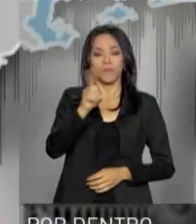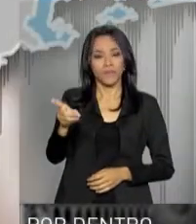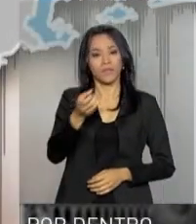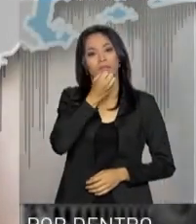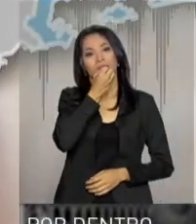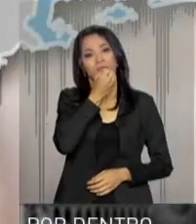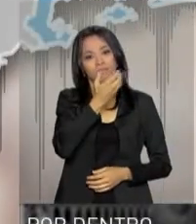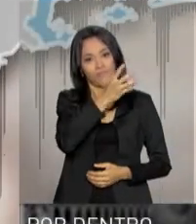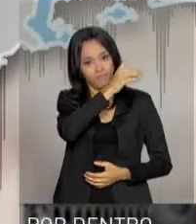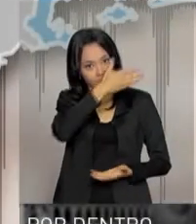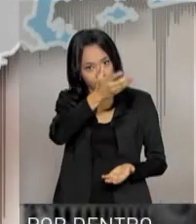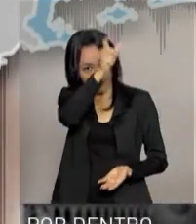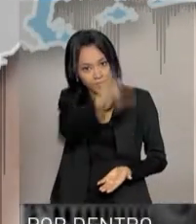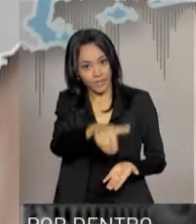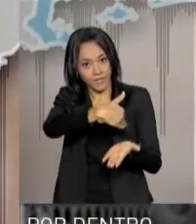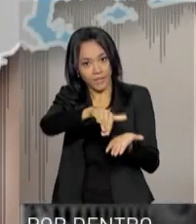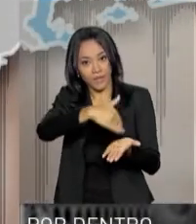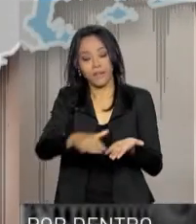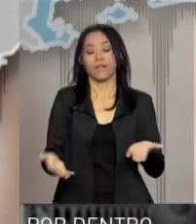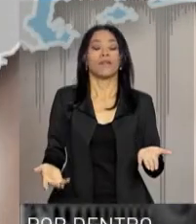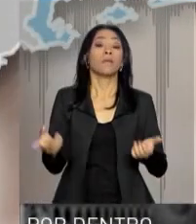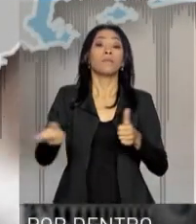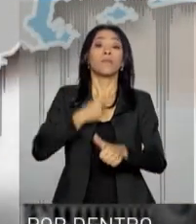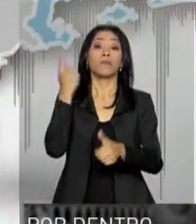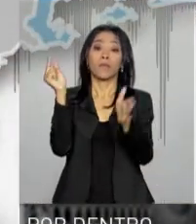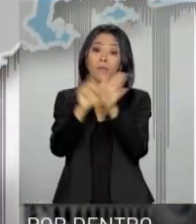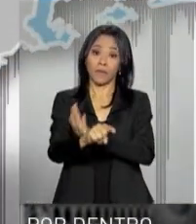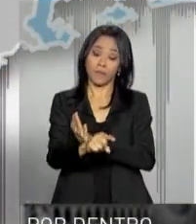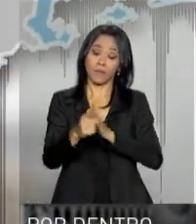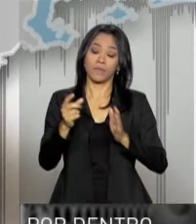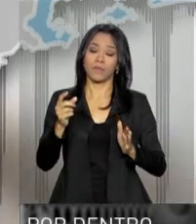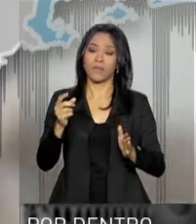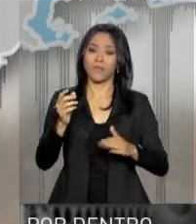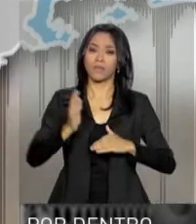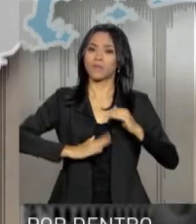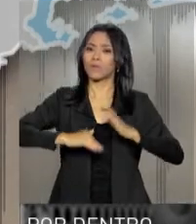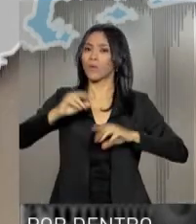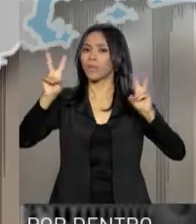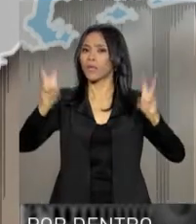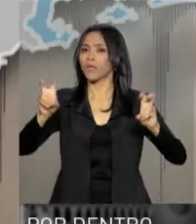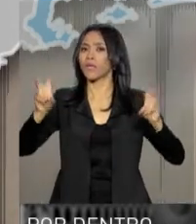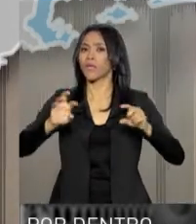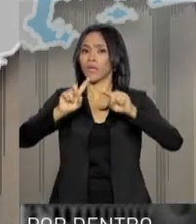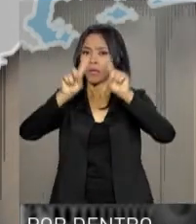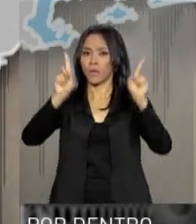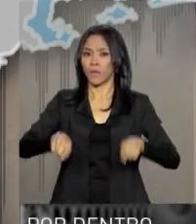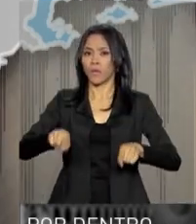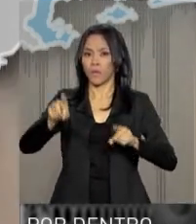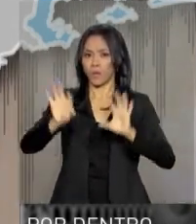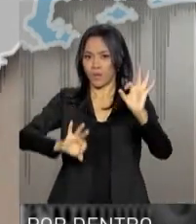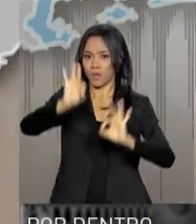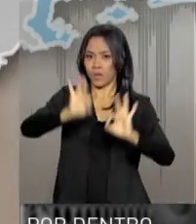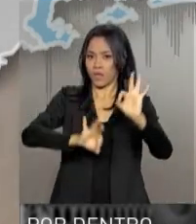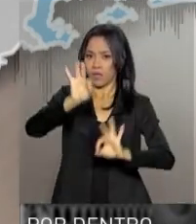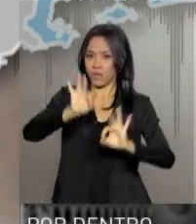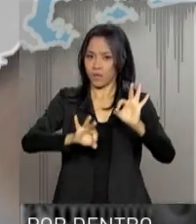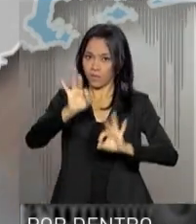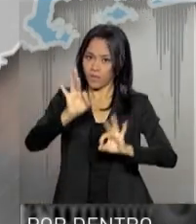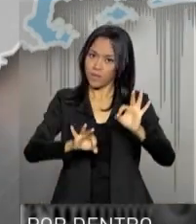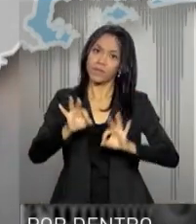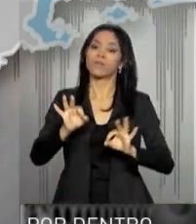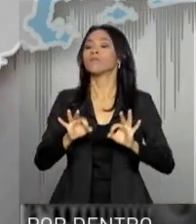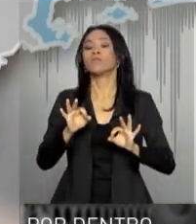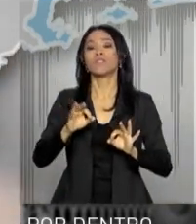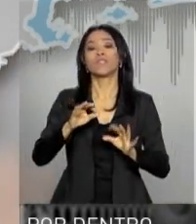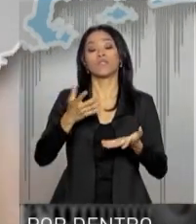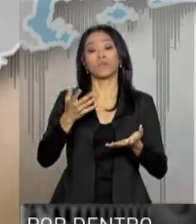o secretário eu queria fazer a primeira pergunta sobre o plano de ação da década internacional dos afro descendentes o